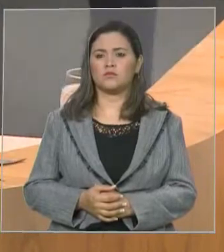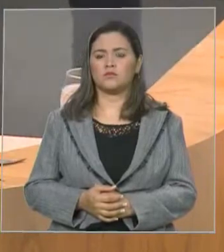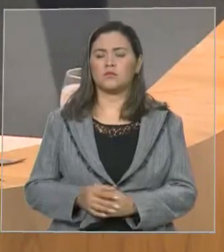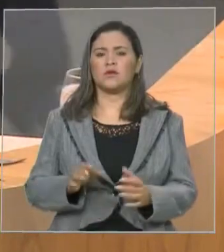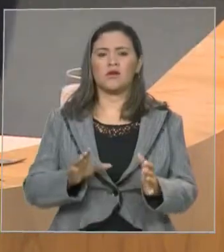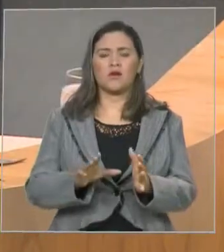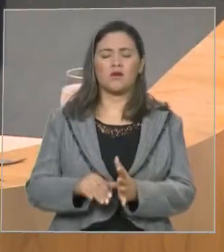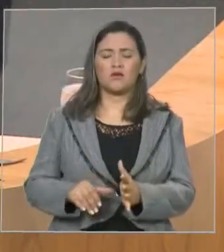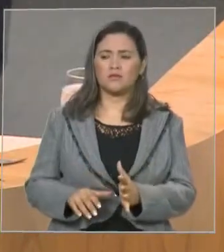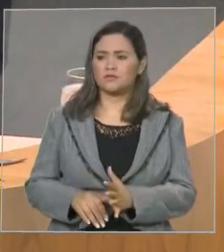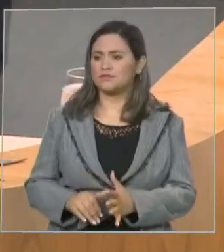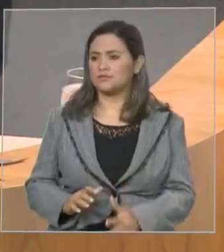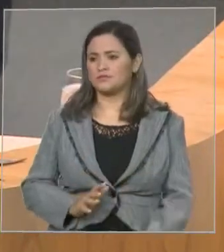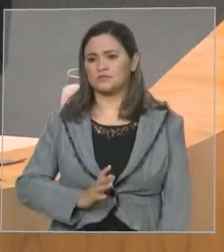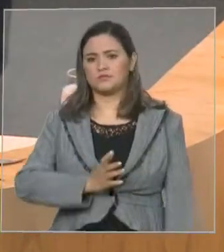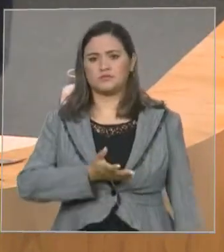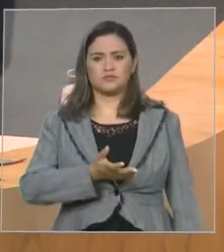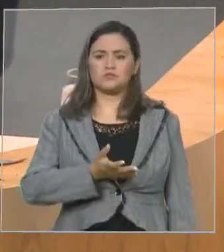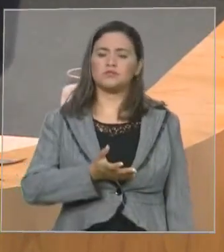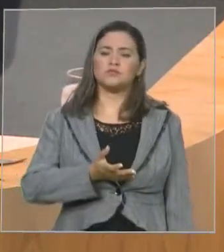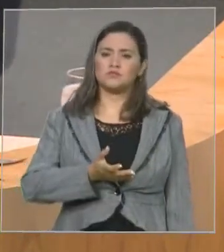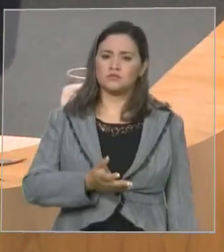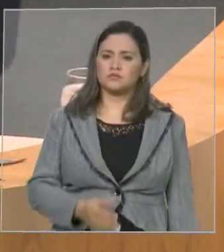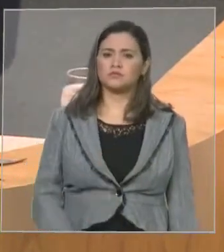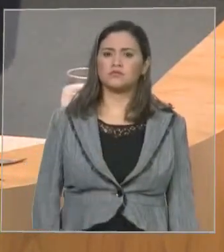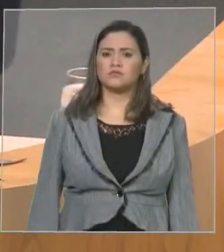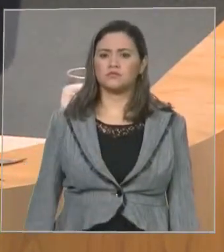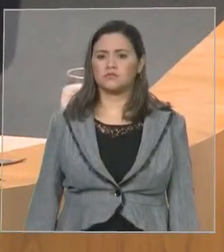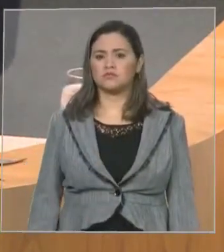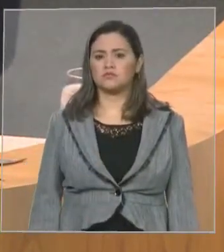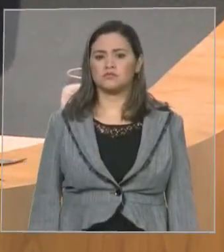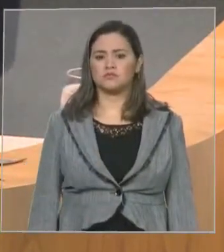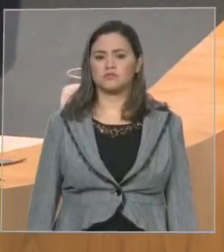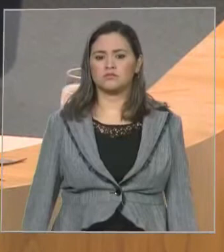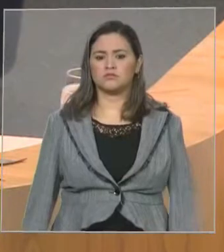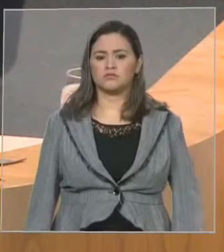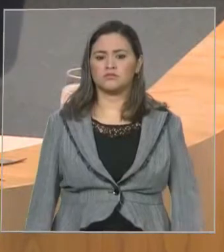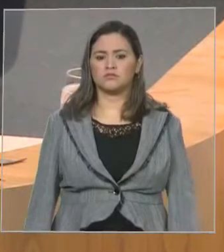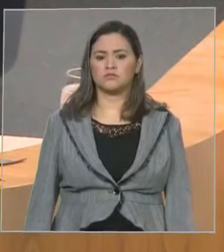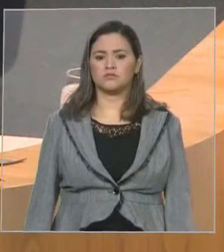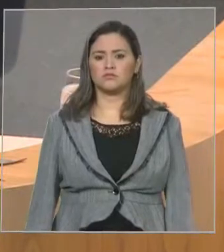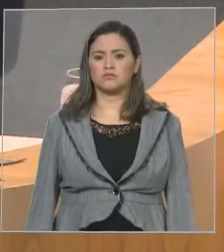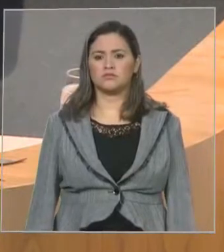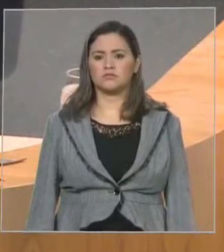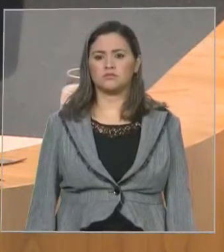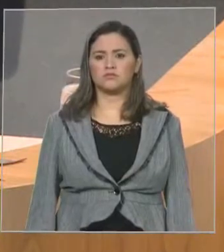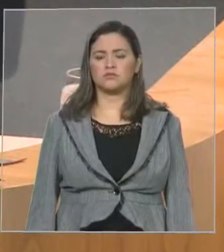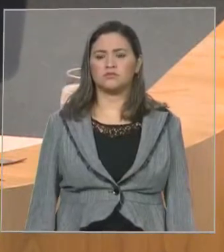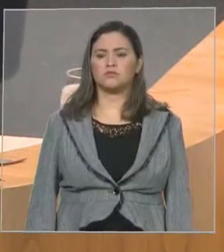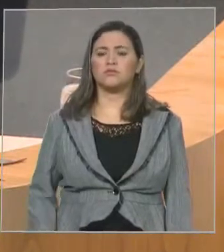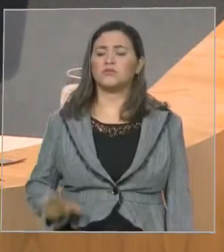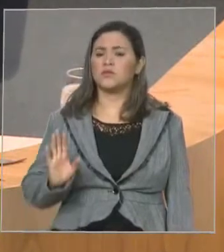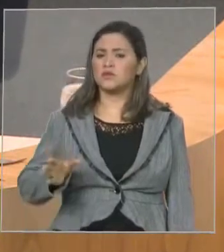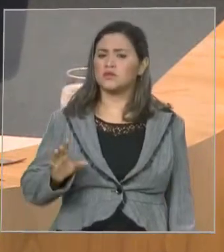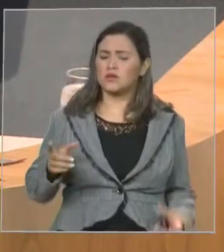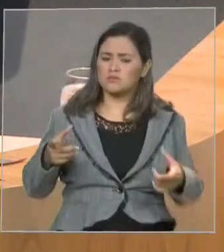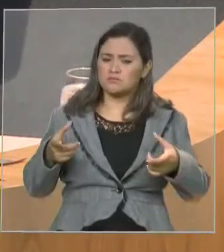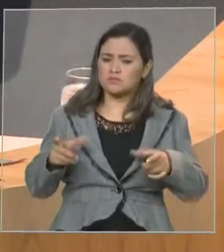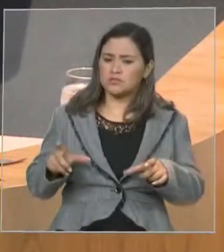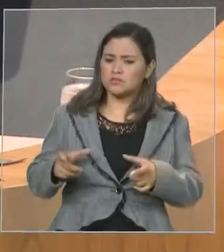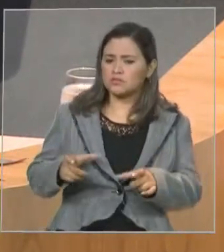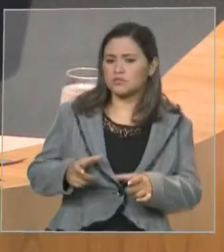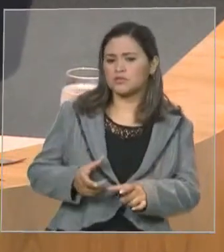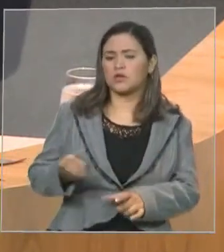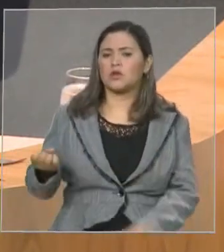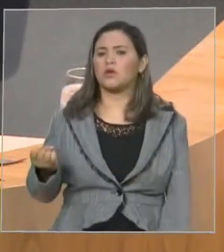assaltos a bancos, que, repito, estão sendo combatidos. Nós temos já estatísticas de diminuição do número de assaltos a bancos. Aqui eu